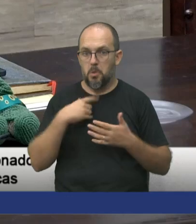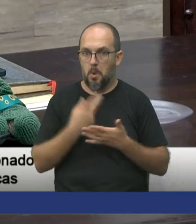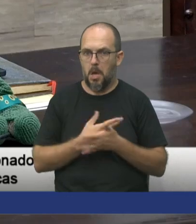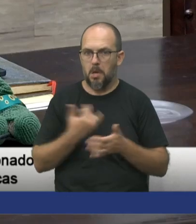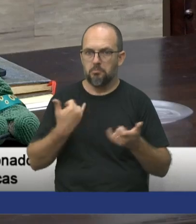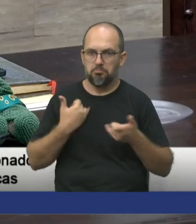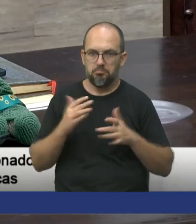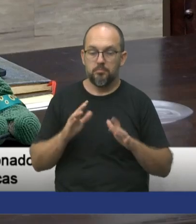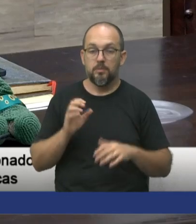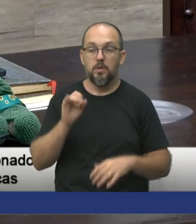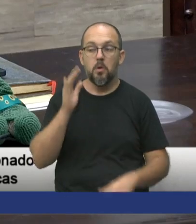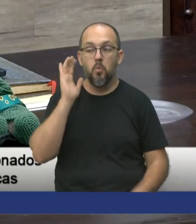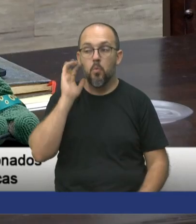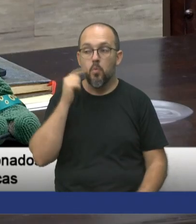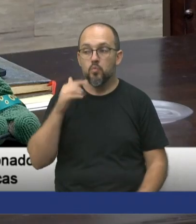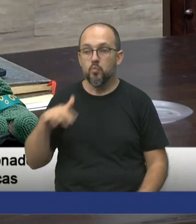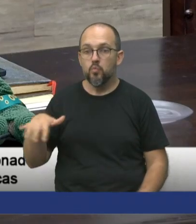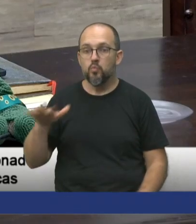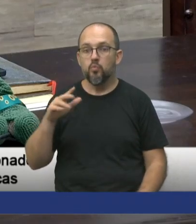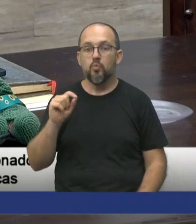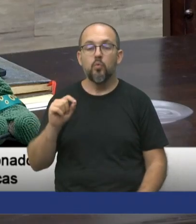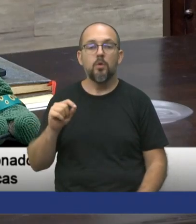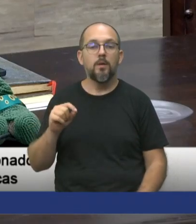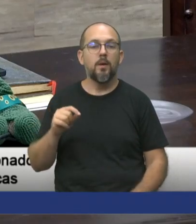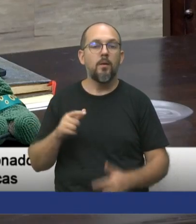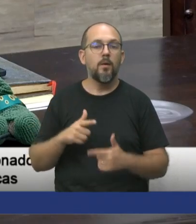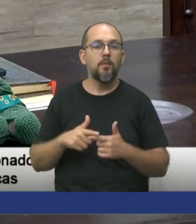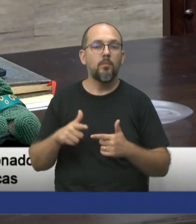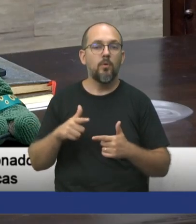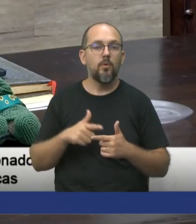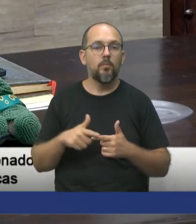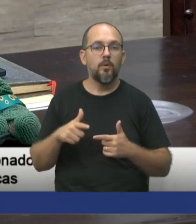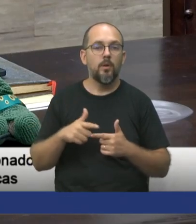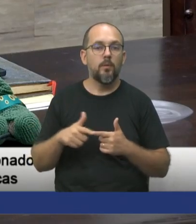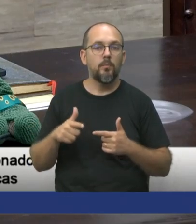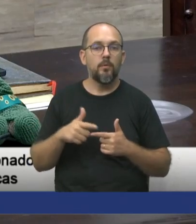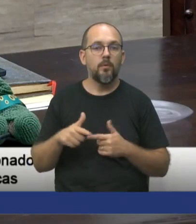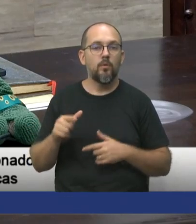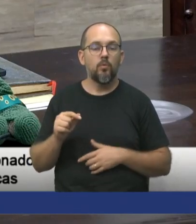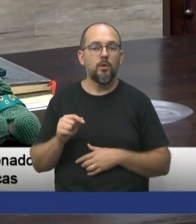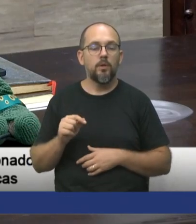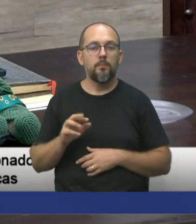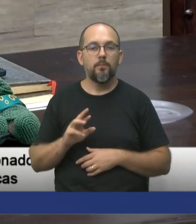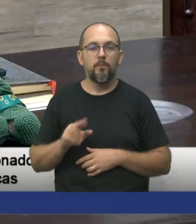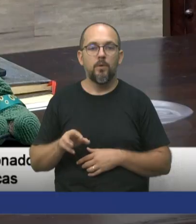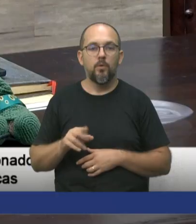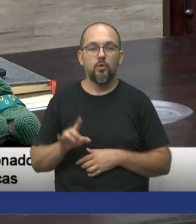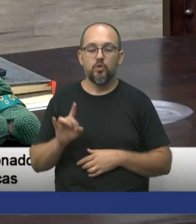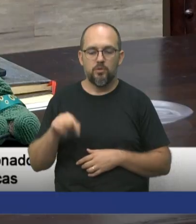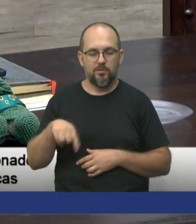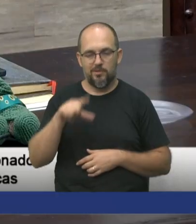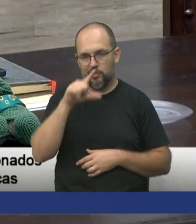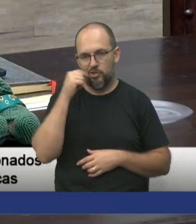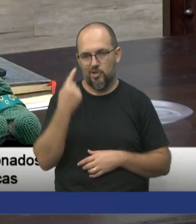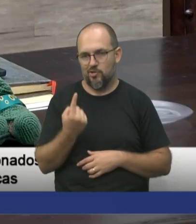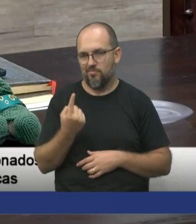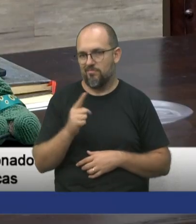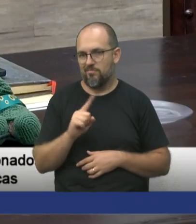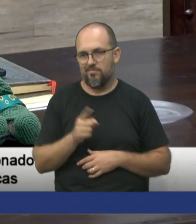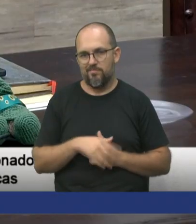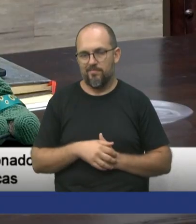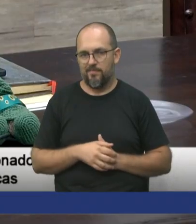que eu escuto é o grande problema, e não é só em Jaú, né? Vamos